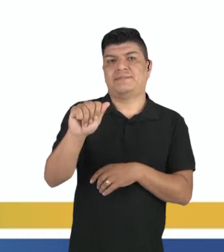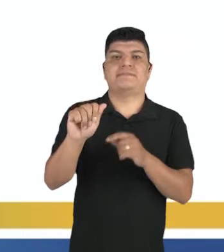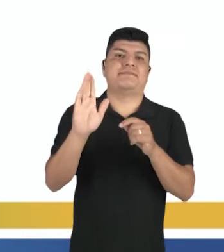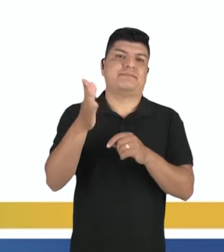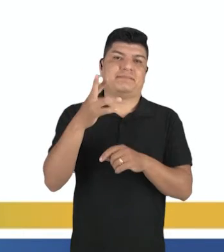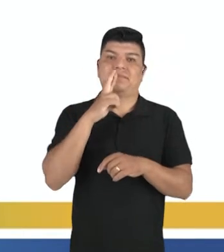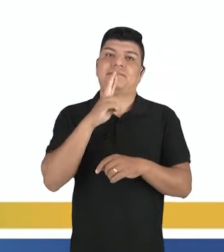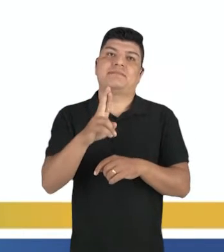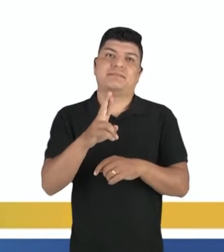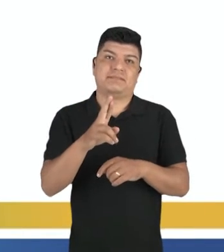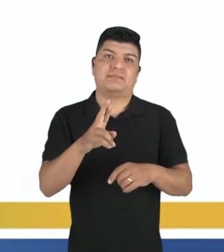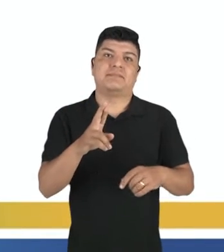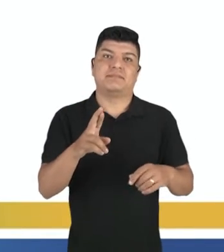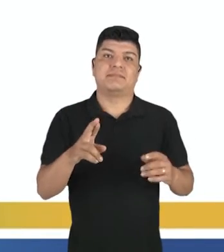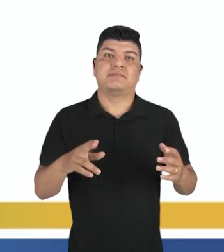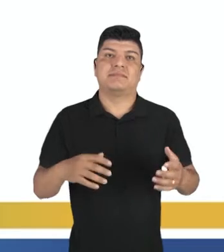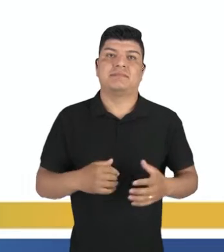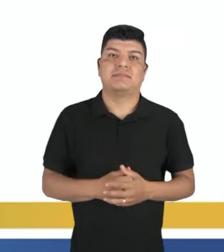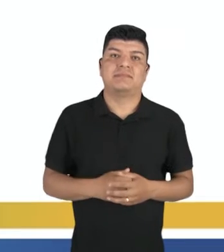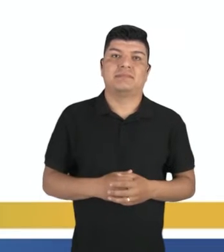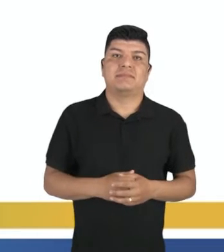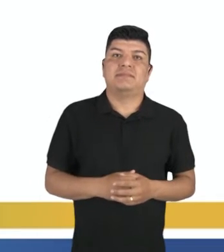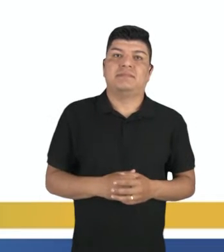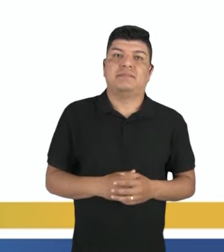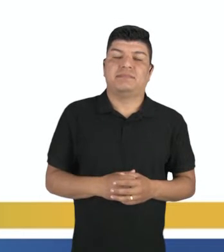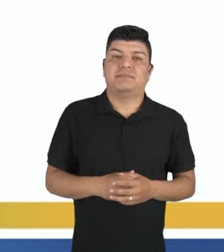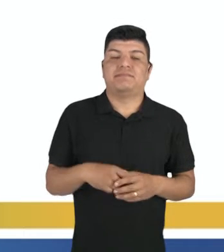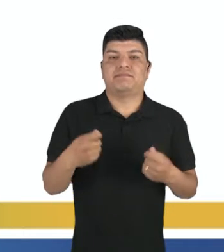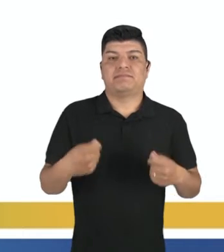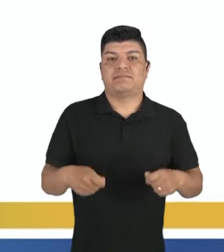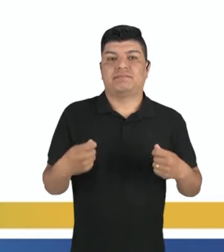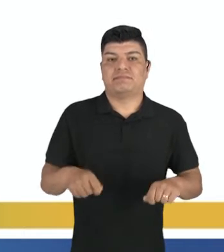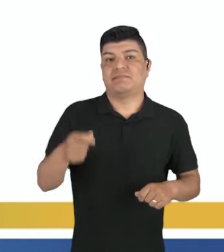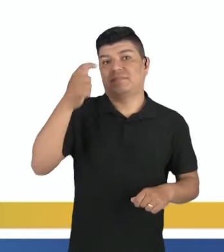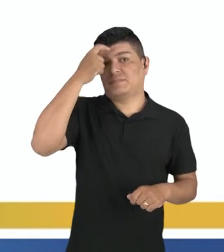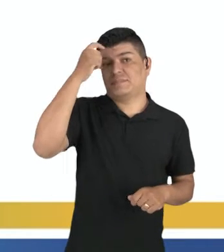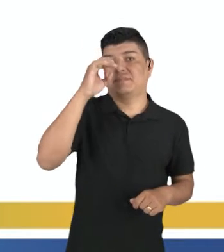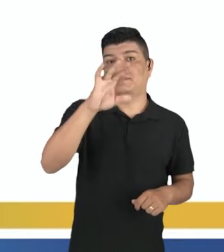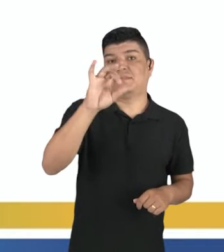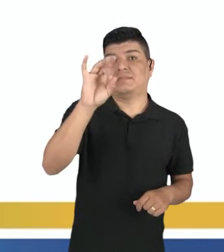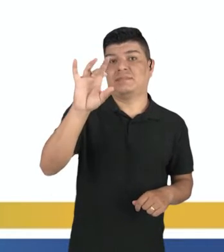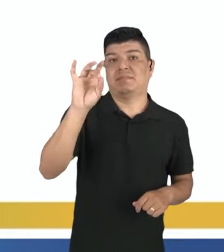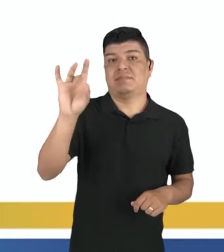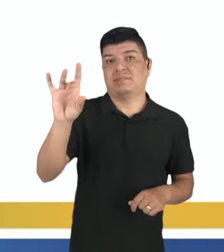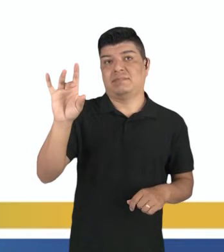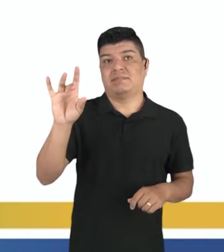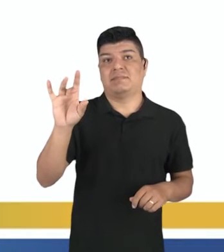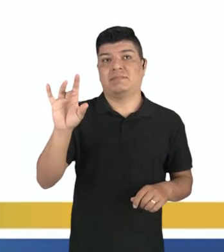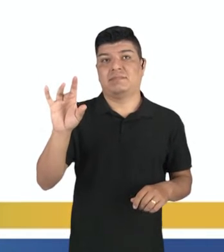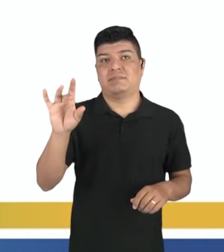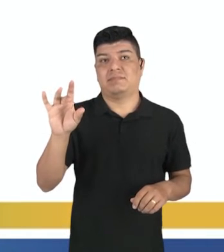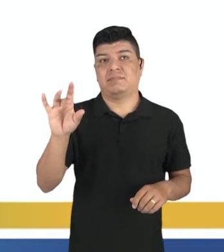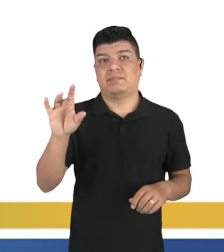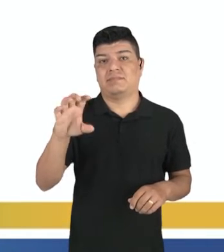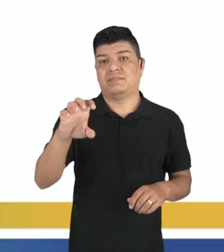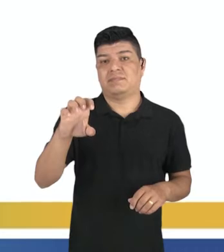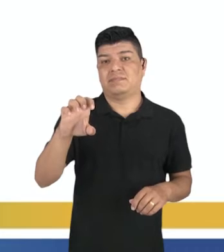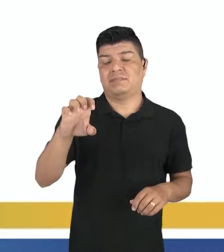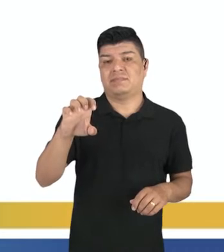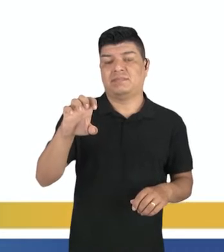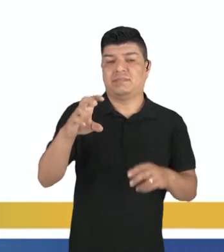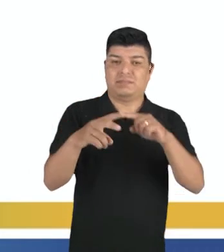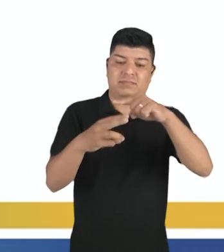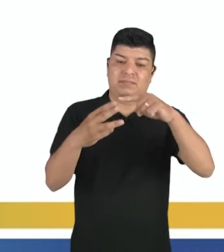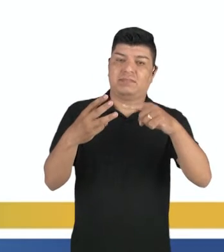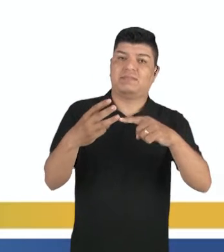resolveria a nossa questão. Então, nós precisamos pensar o que cada um desse, ênclise,